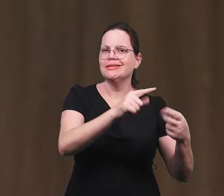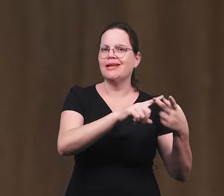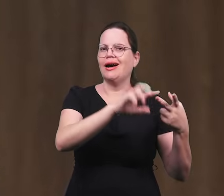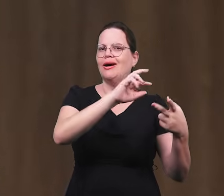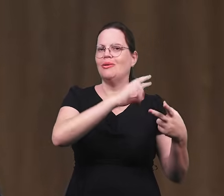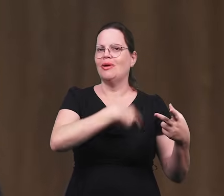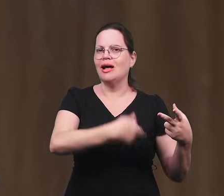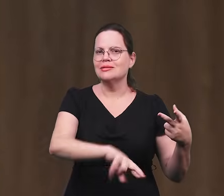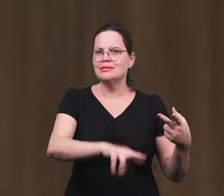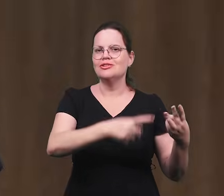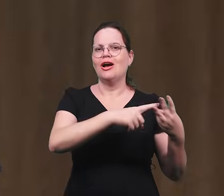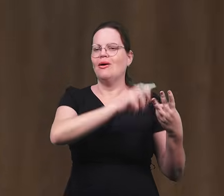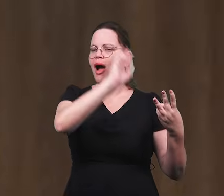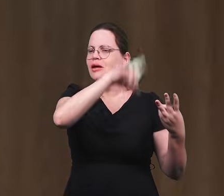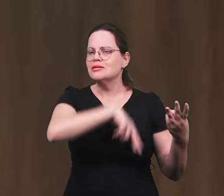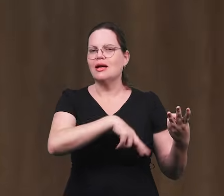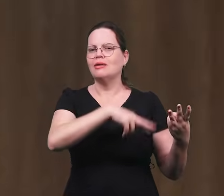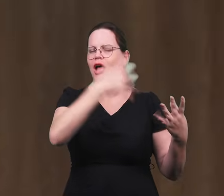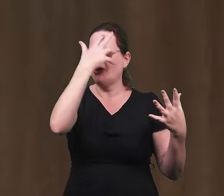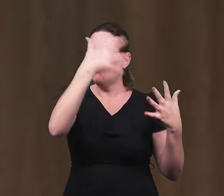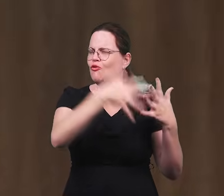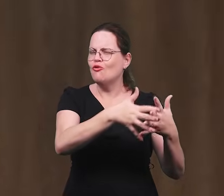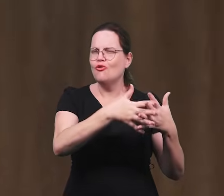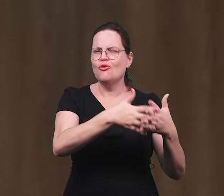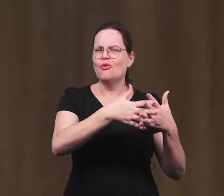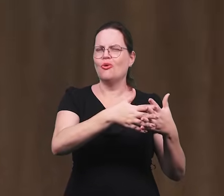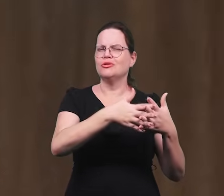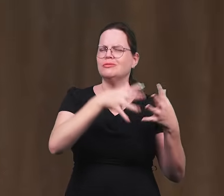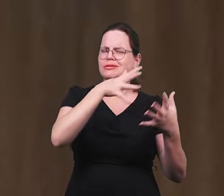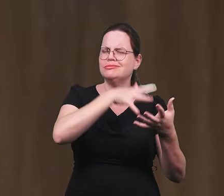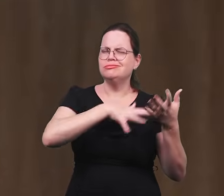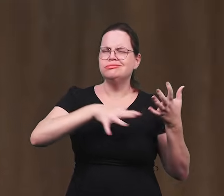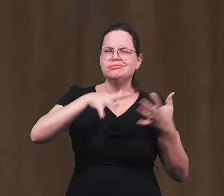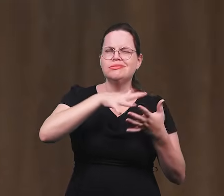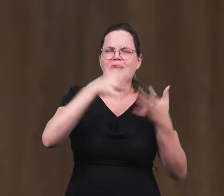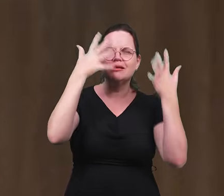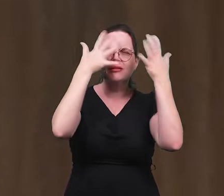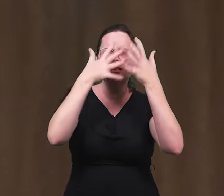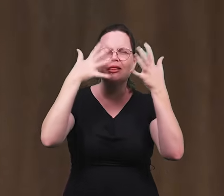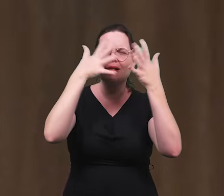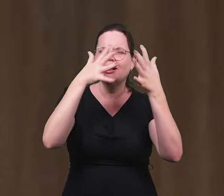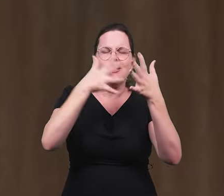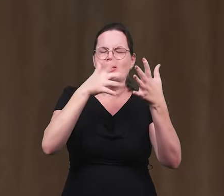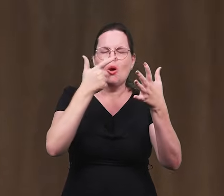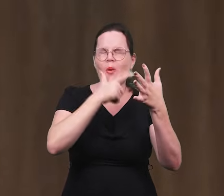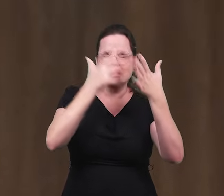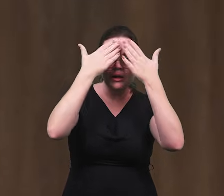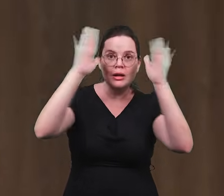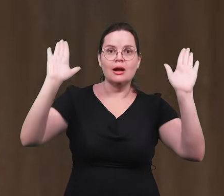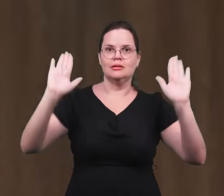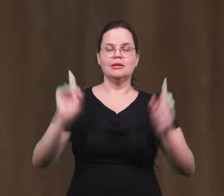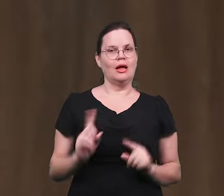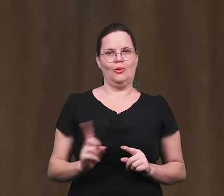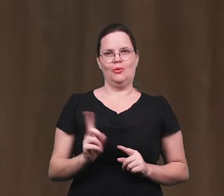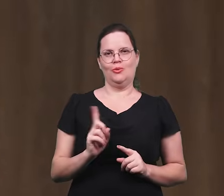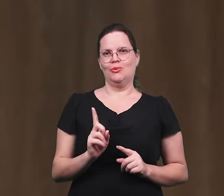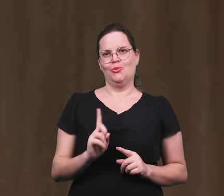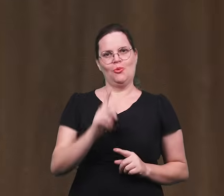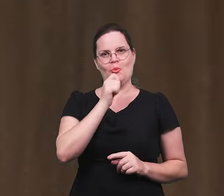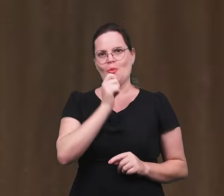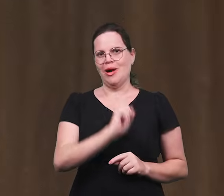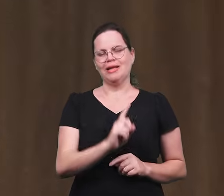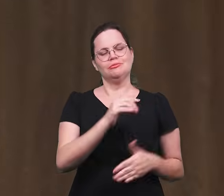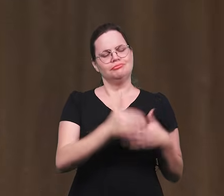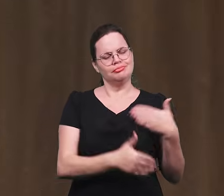está confuso, não alcançou ainda tudo o que precisa para entender que Jesus é a salvação. Então,